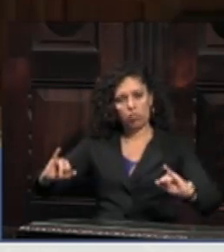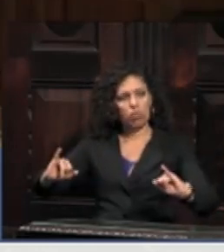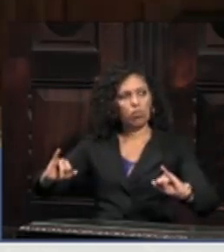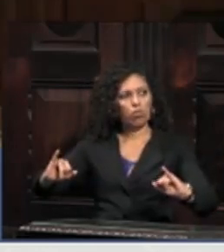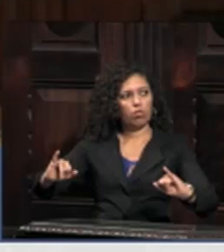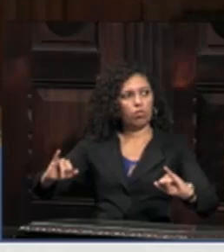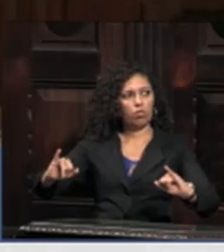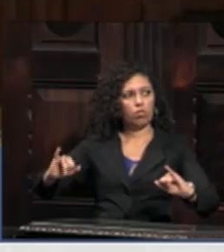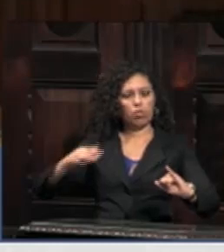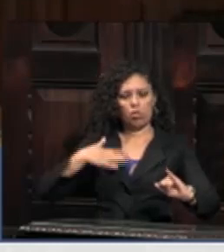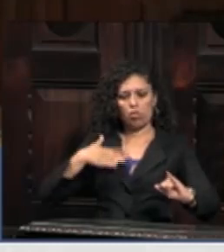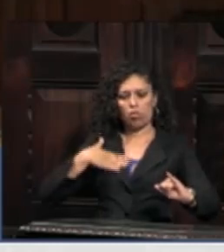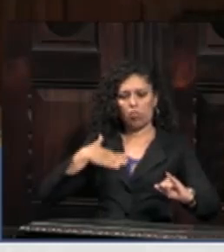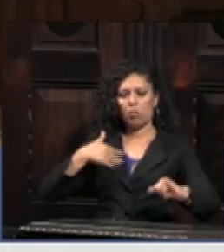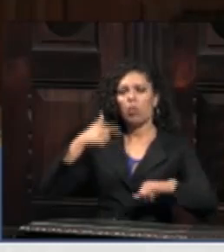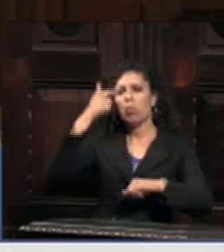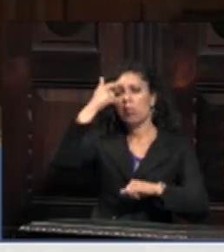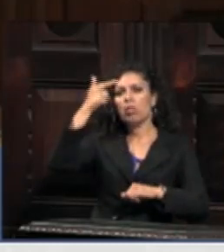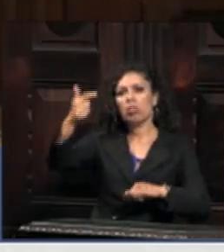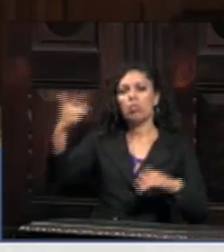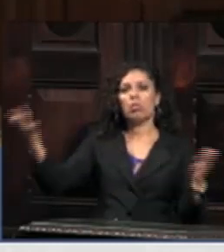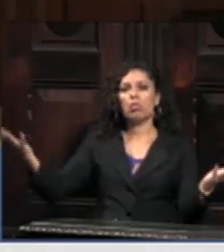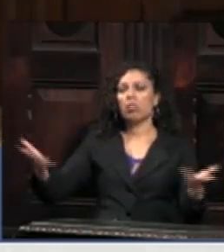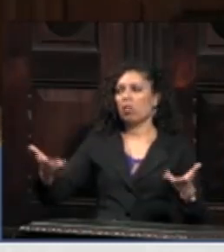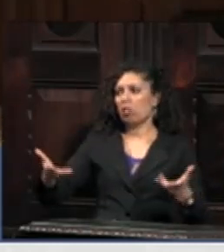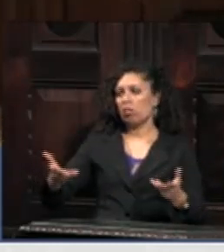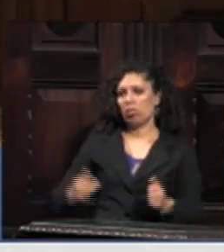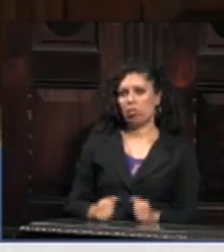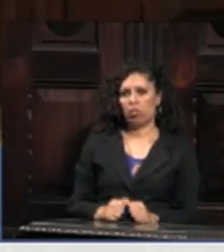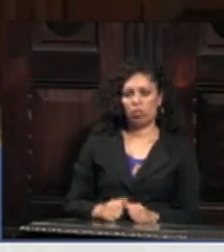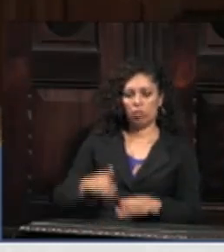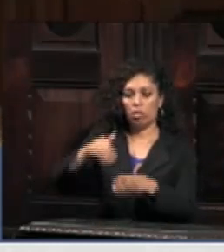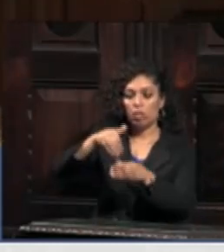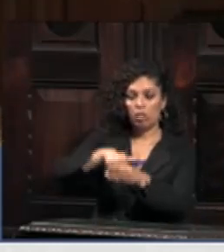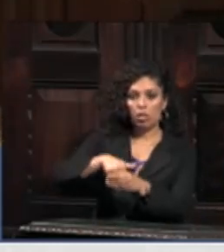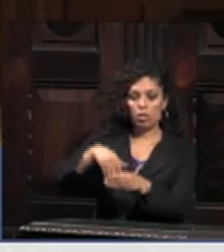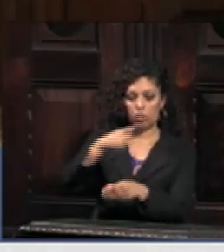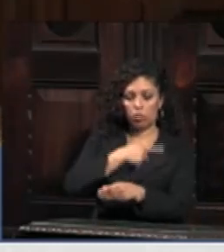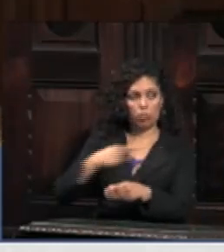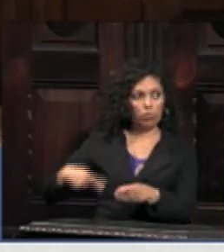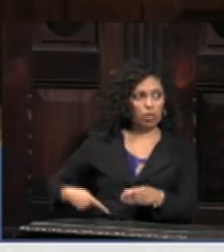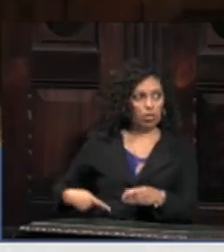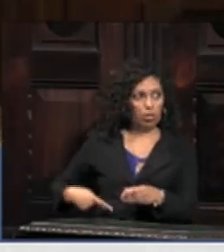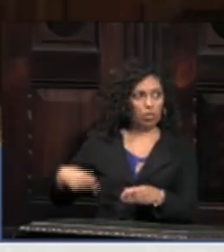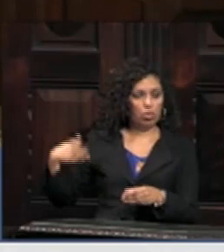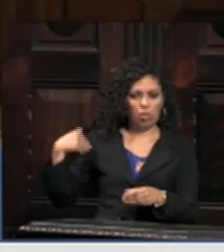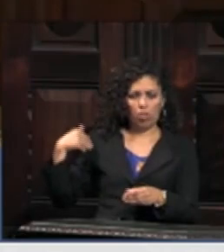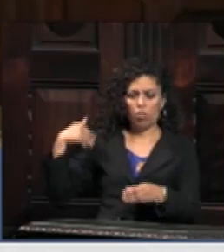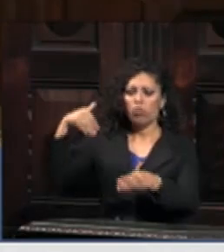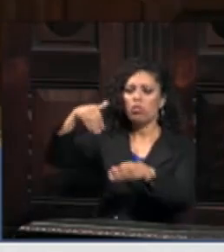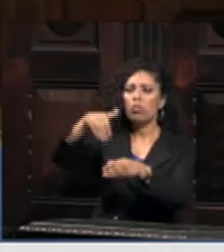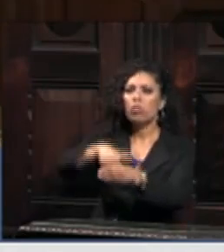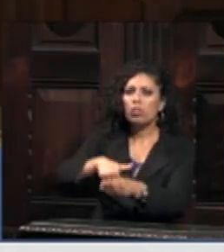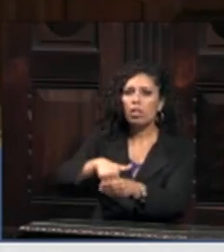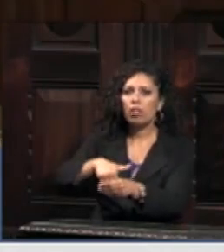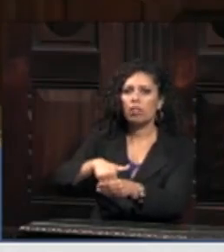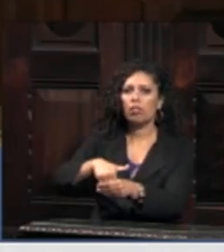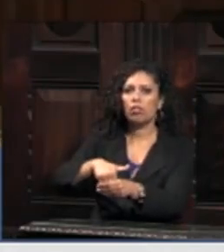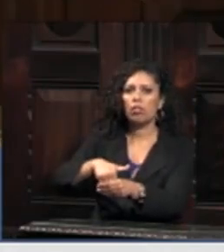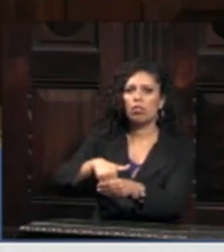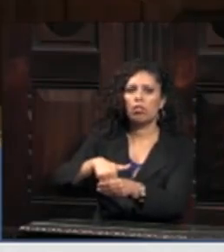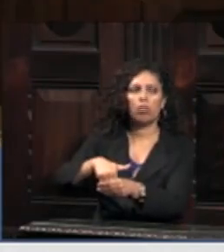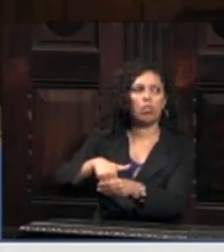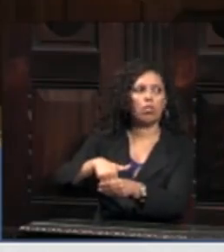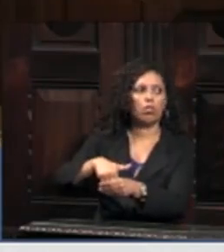as minhas posições. Na eleição presidencial, meu voto é pela democracia, o